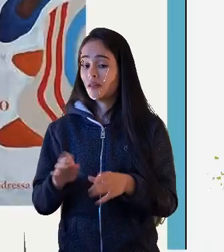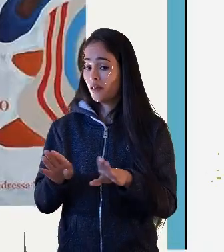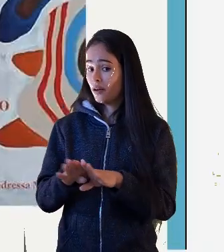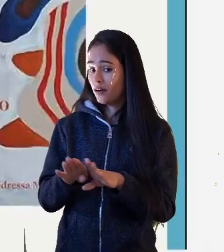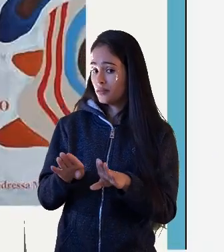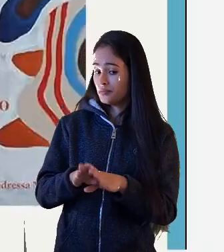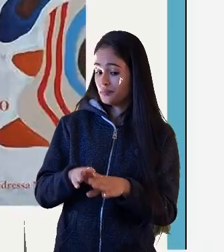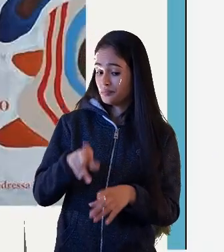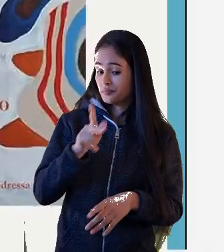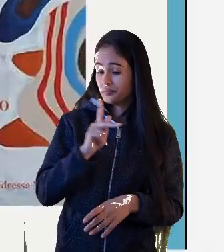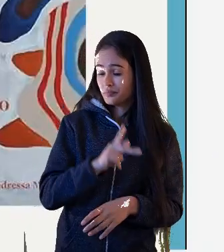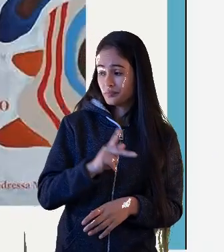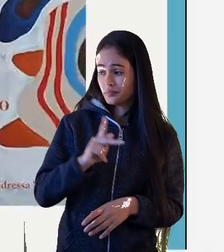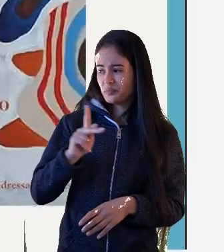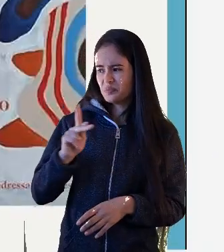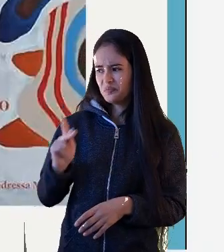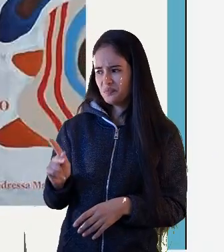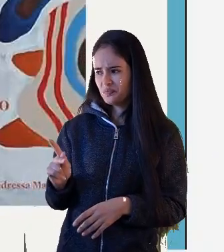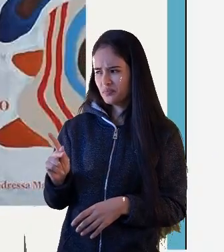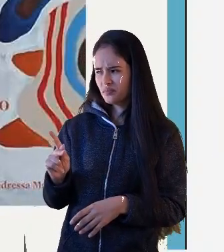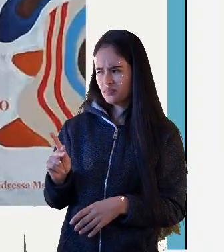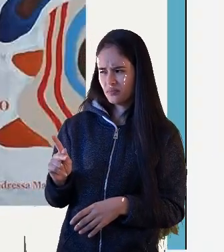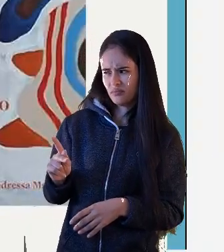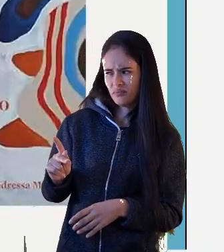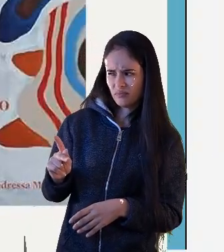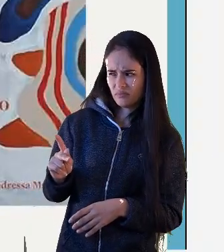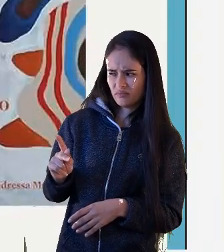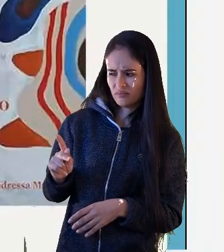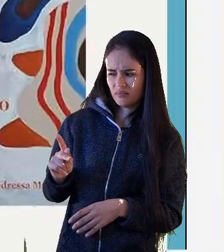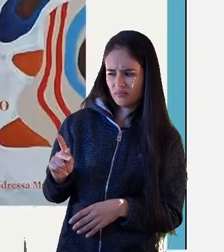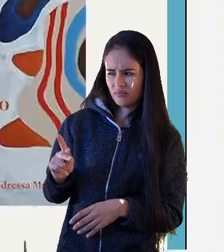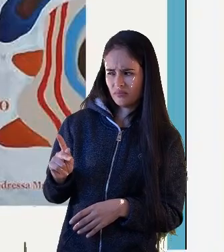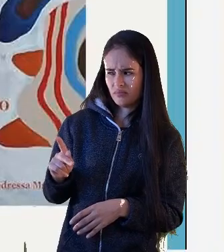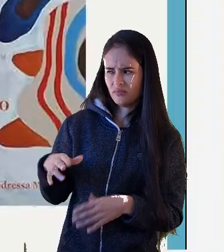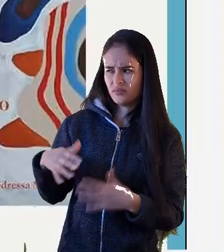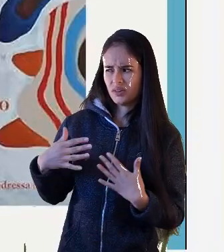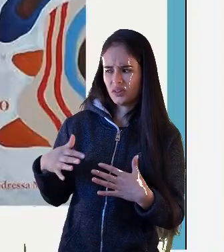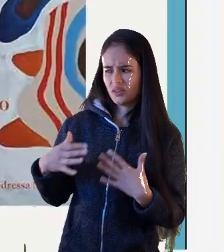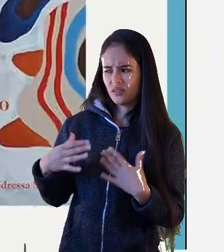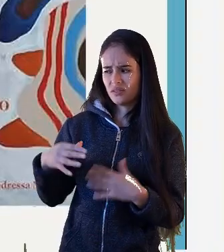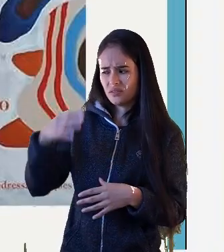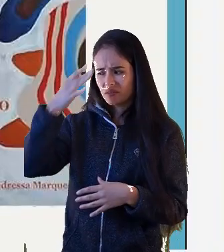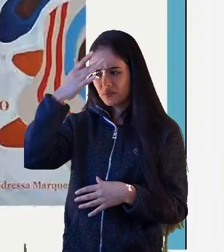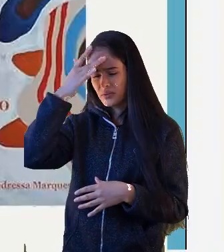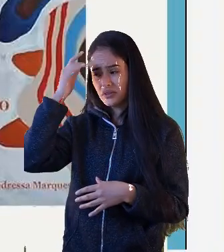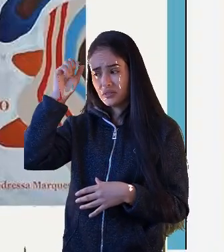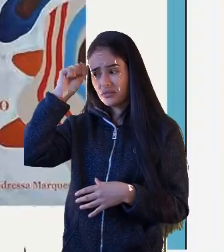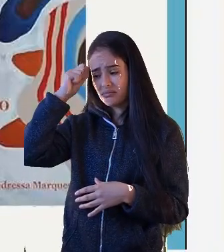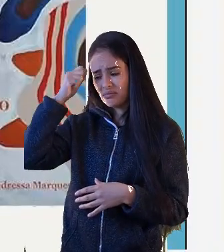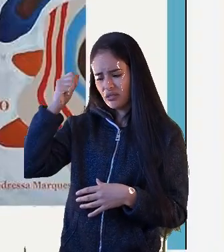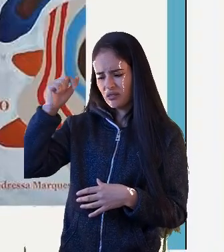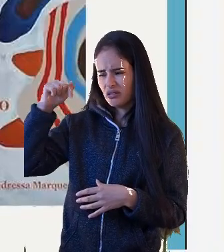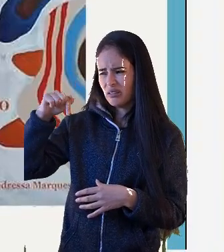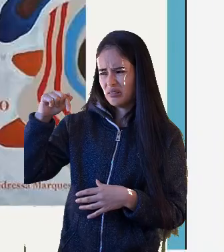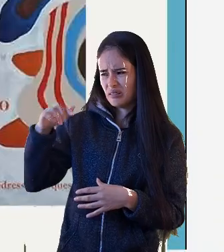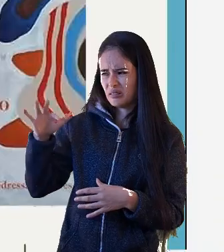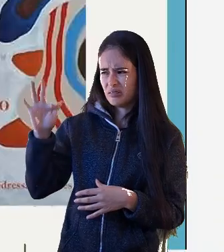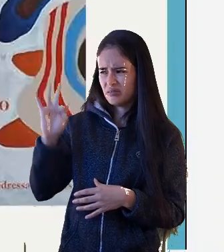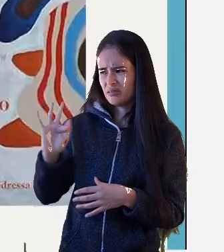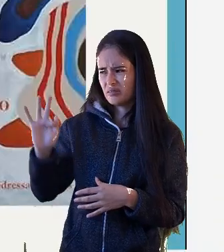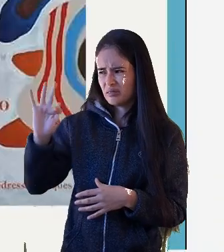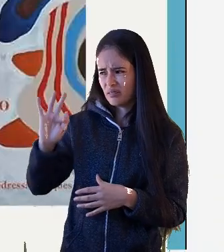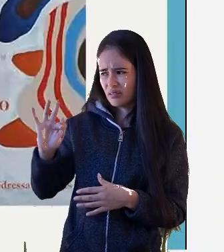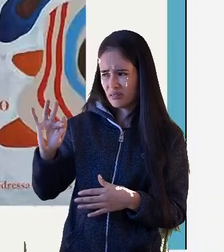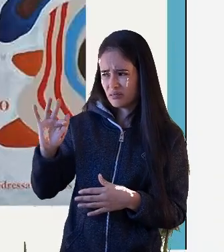no vestibular da UNB, né? Também lá no início das cotas raciais. Ela não é a primeira, como é